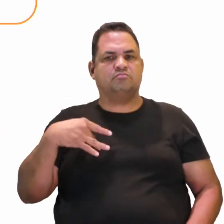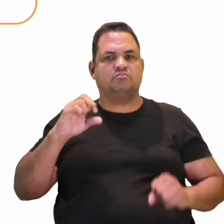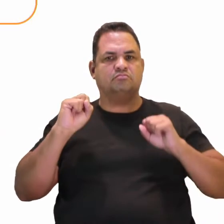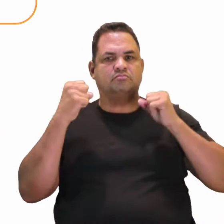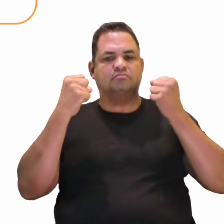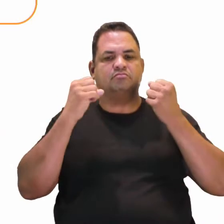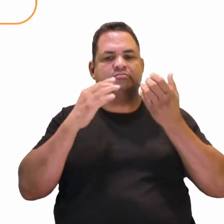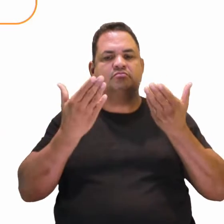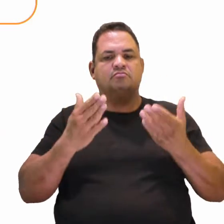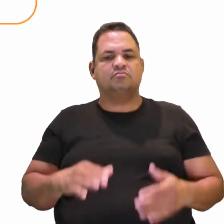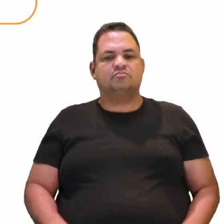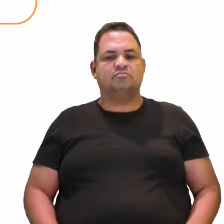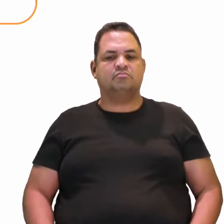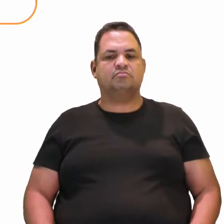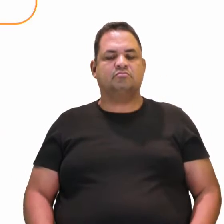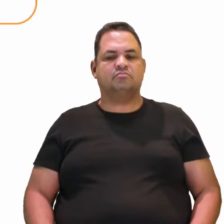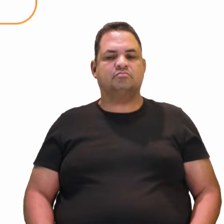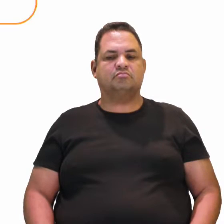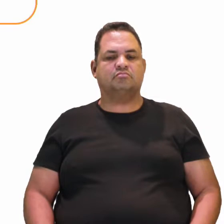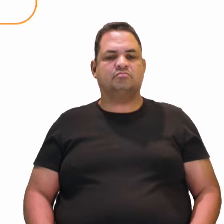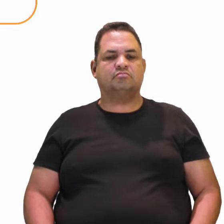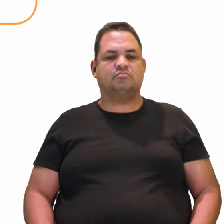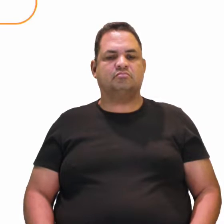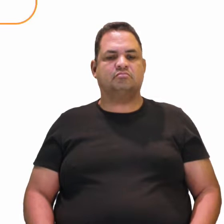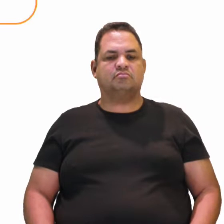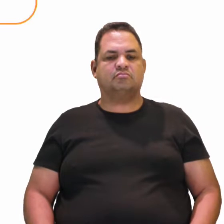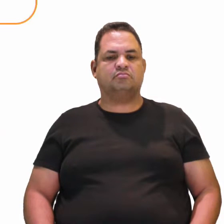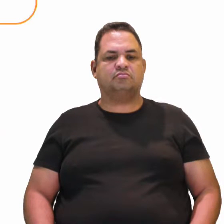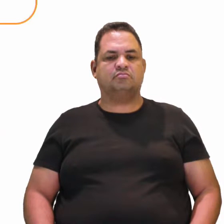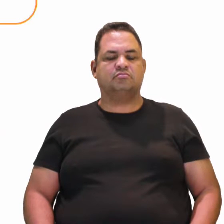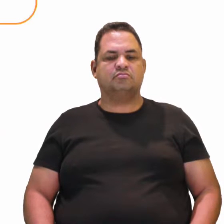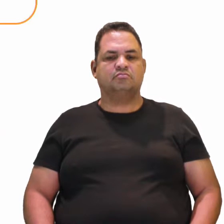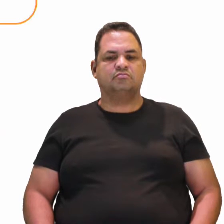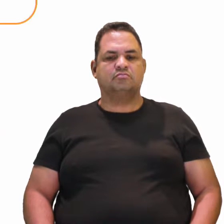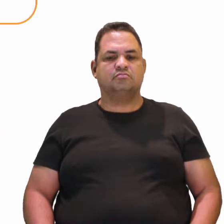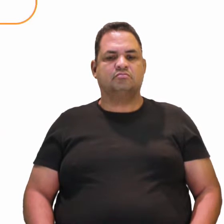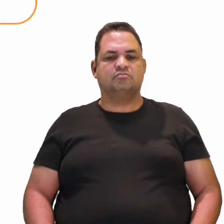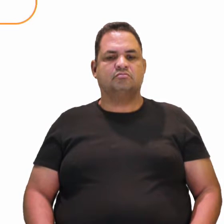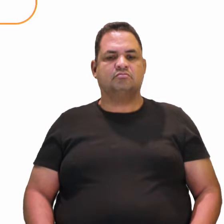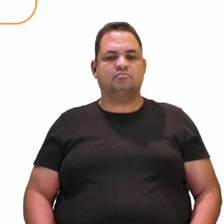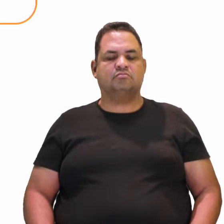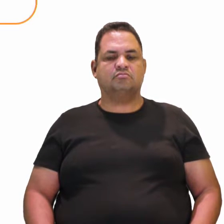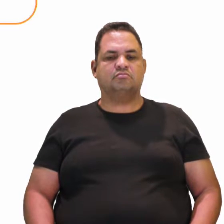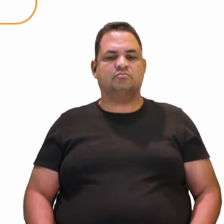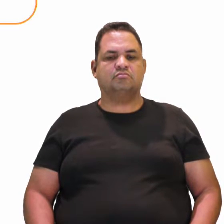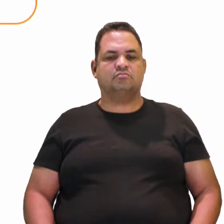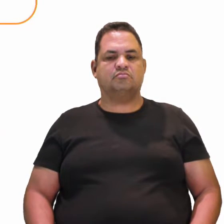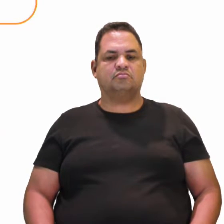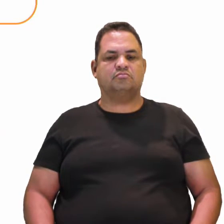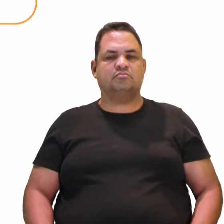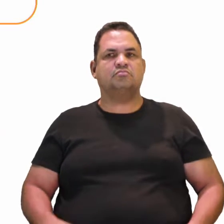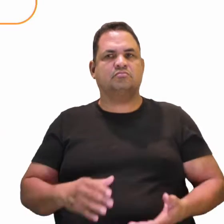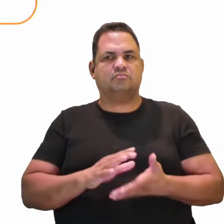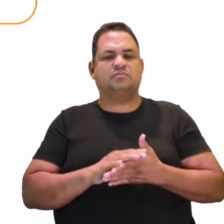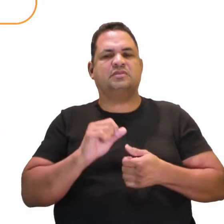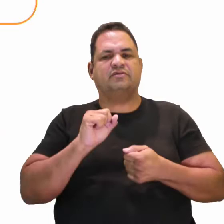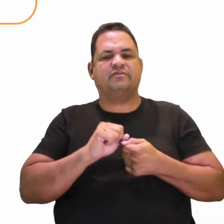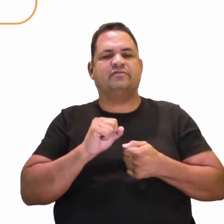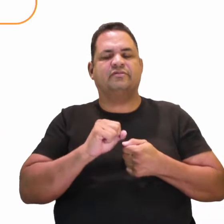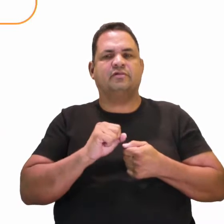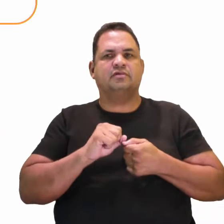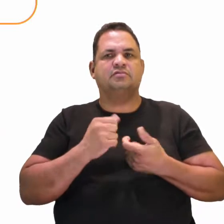física, there are actions you can take to increase your mental health. Tem ações que